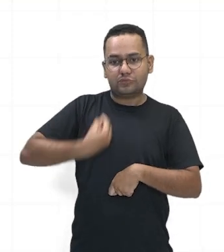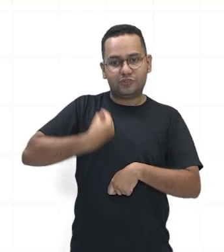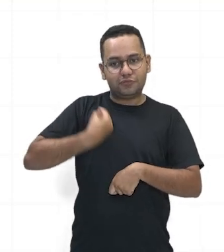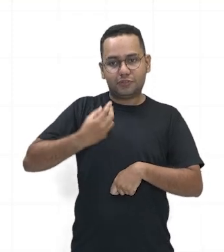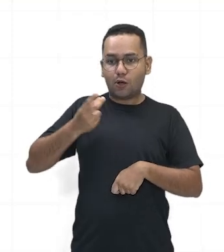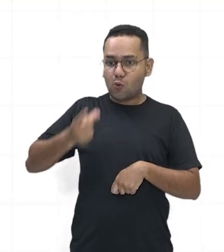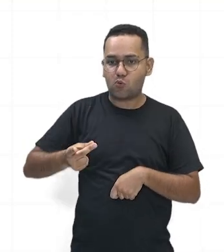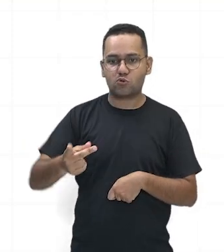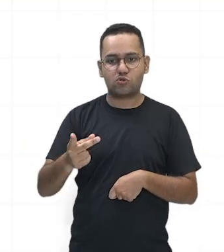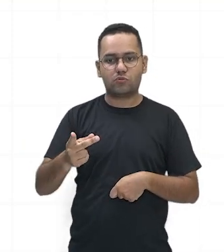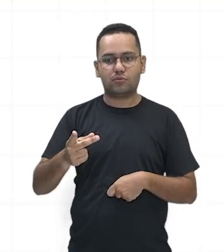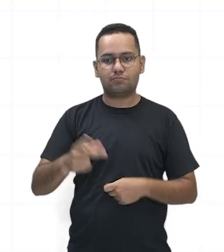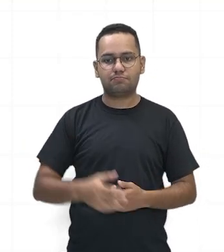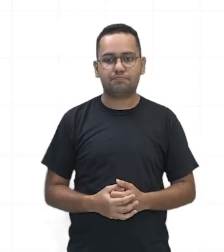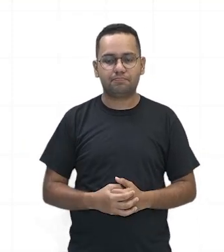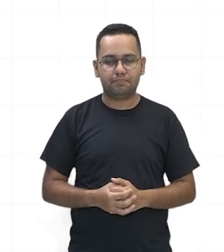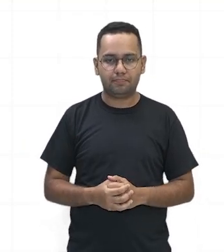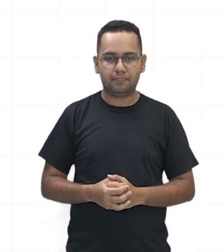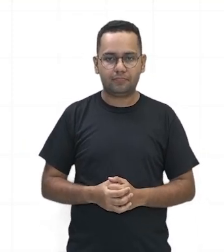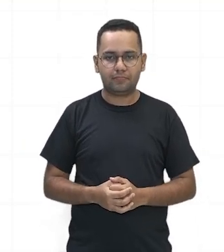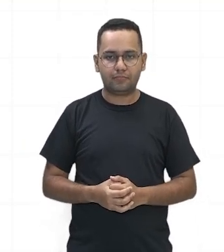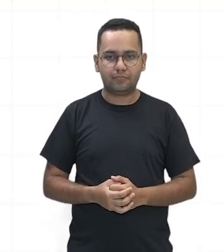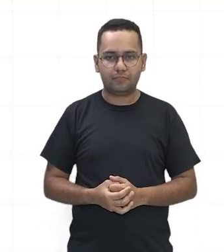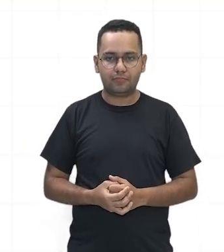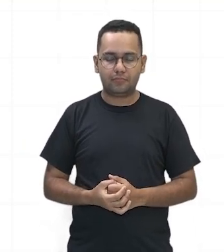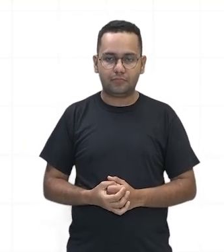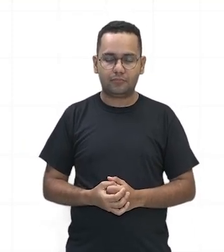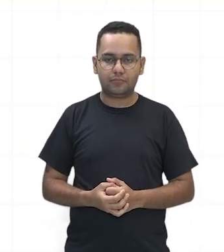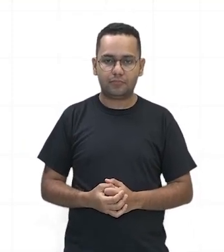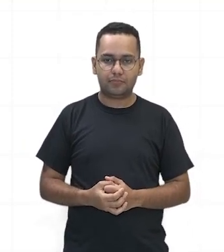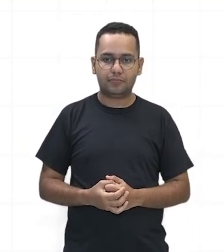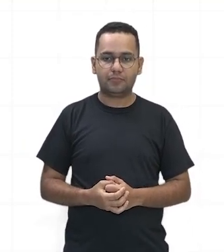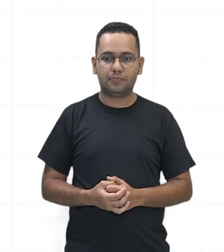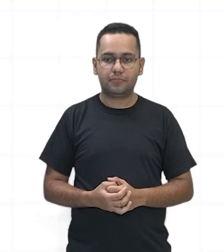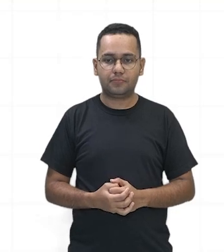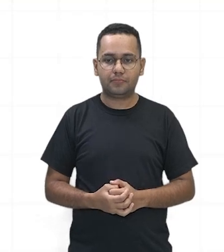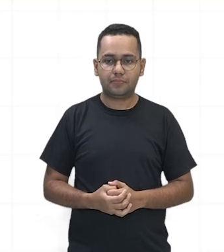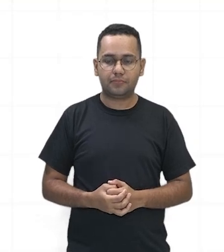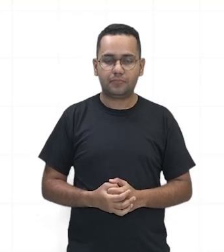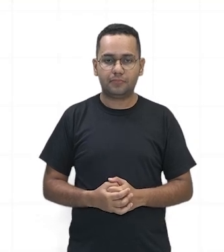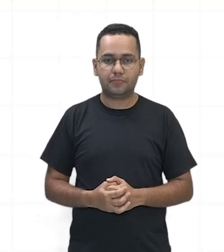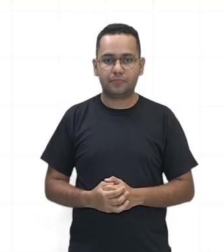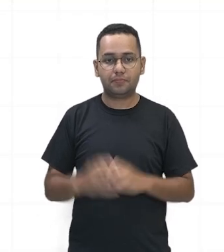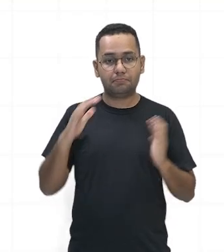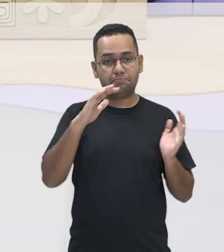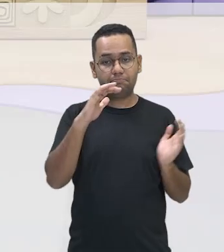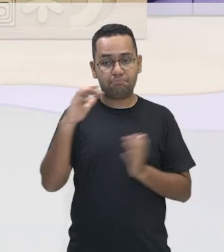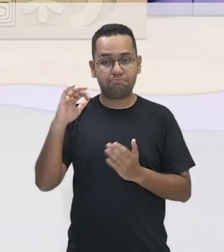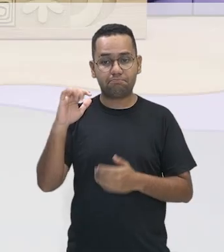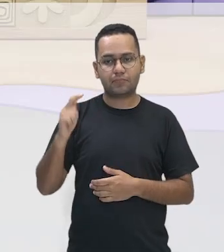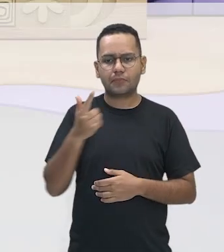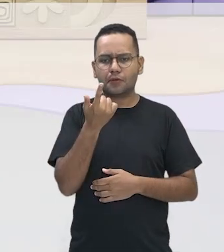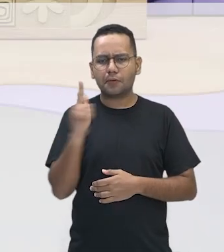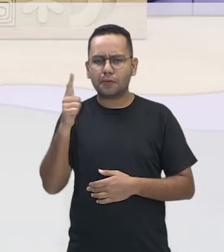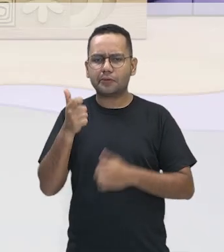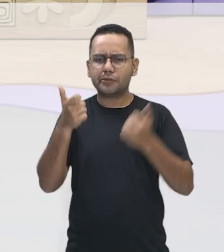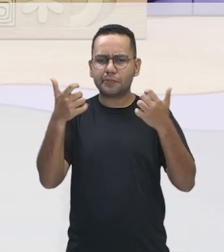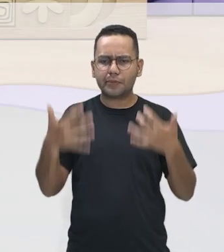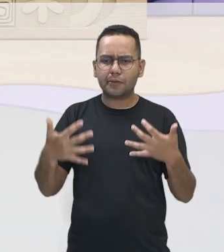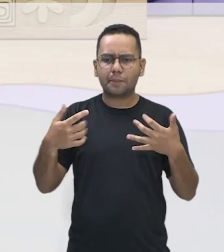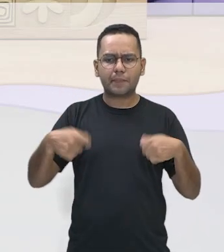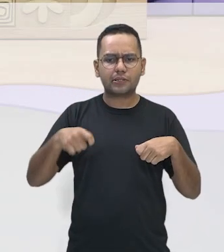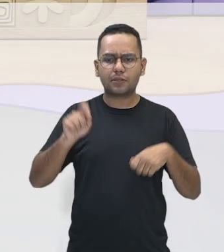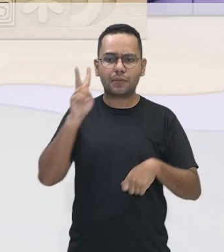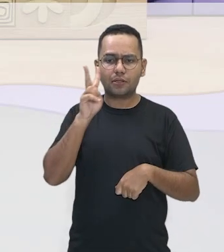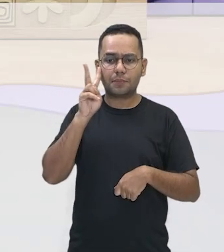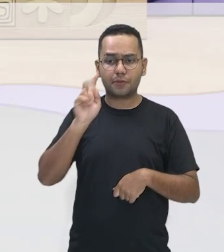planeta. Ok? Agora, dando mais outros passos em relação à nossa revisão de hoje, vamos relembrar